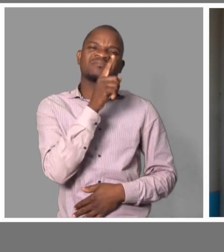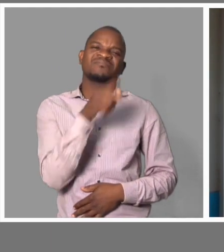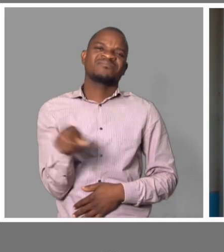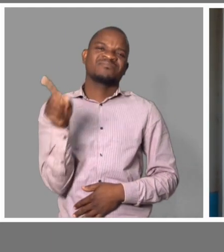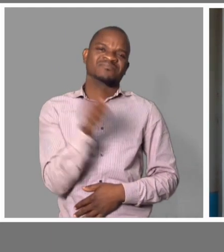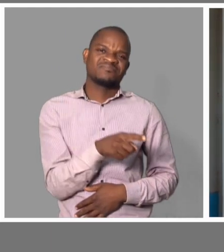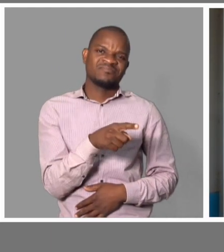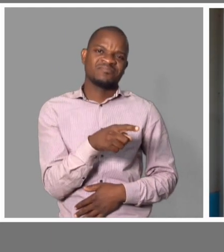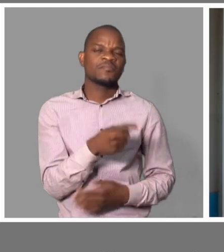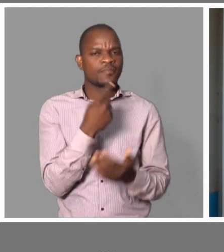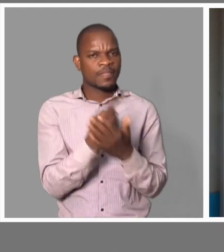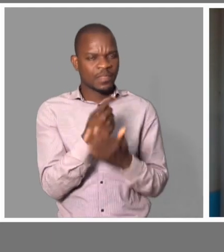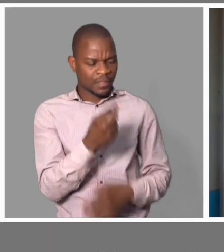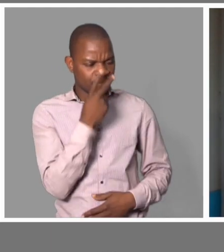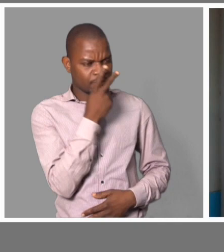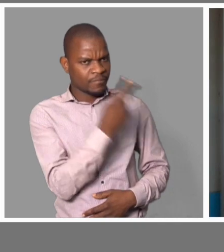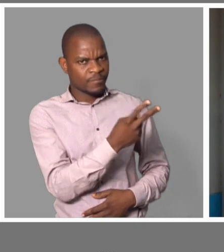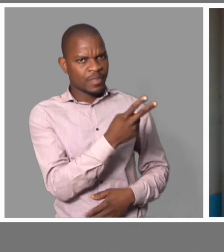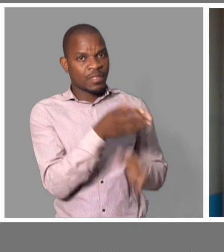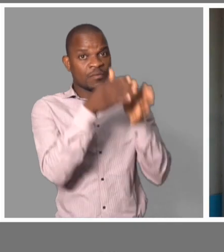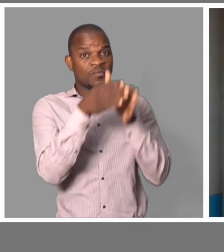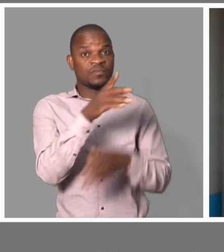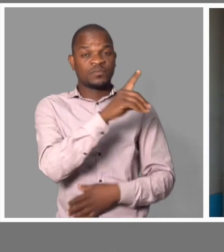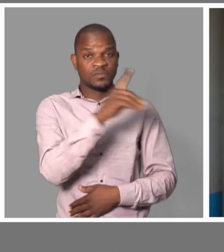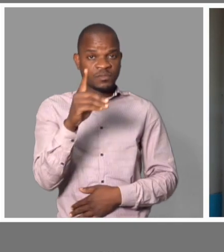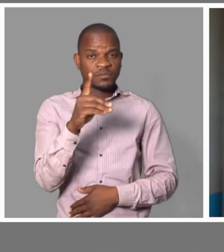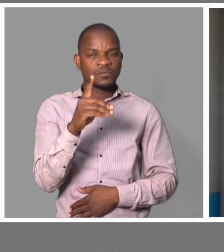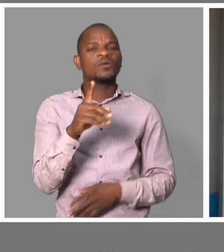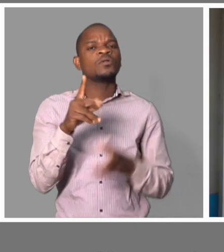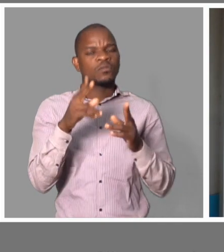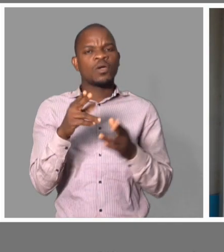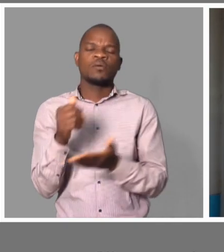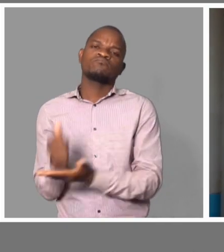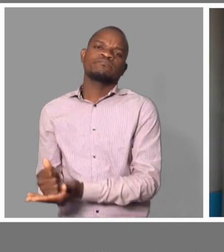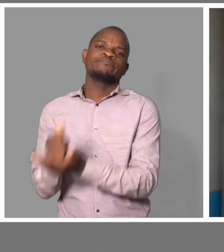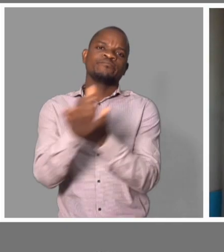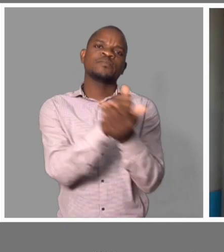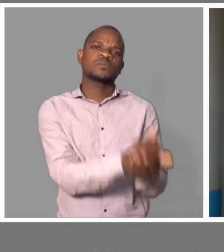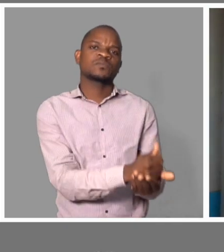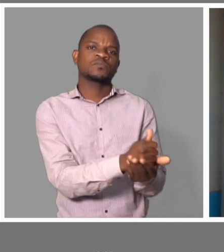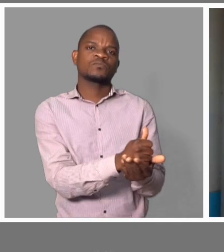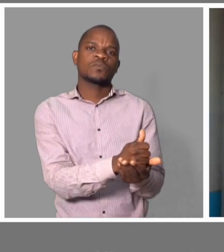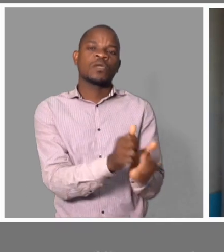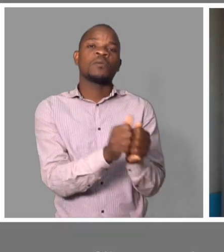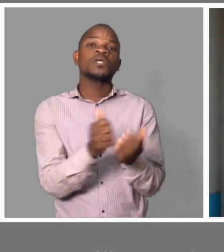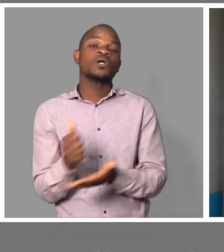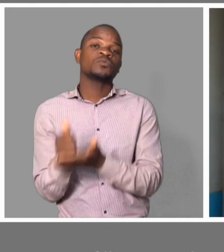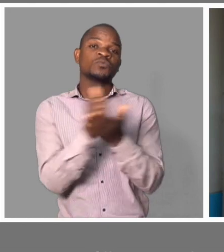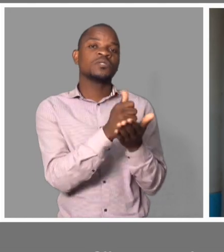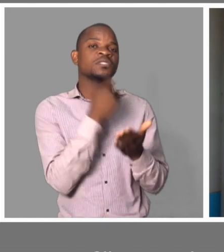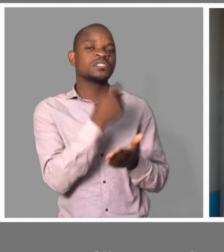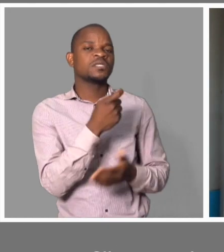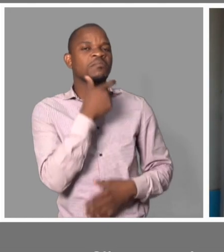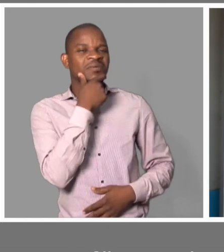Deviam levar como uma pessoa do deficiente. deficiente. Deviam E ajudar no sentido não de sentir